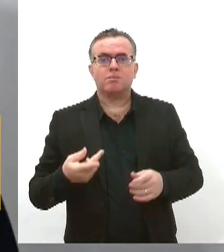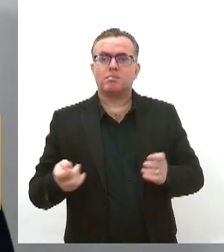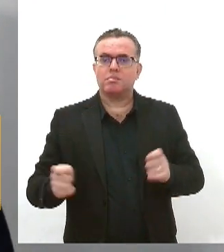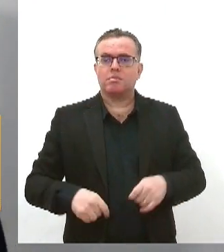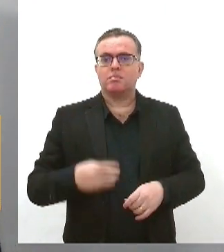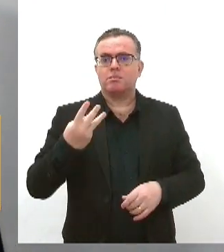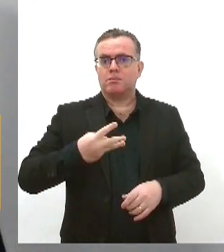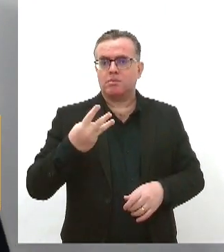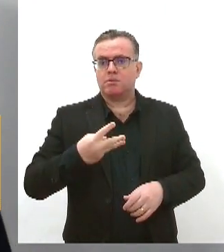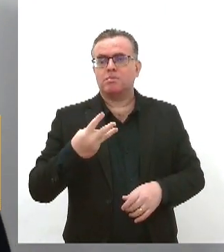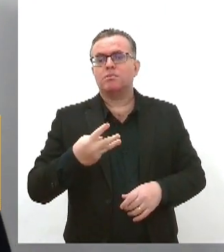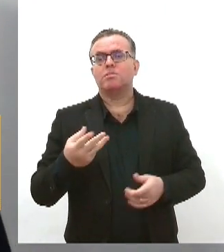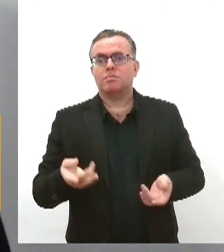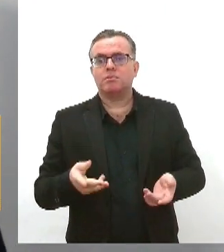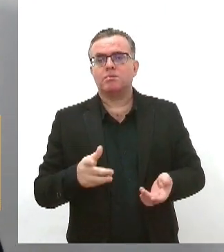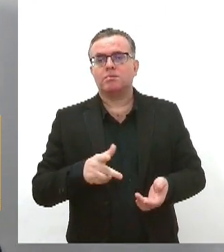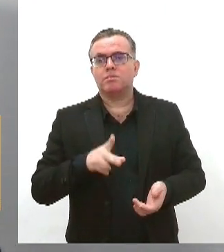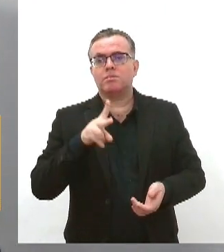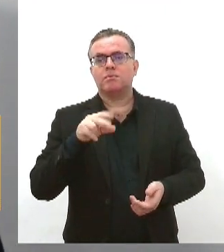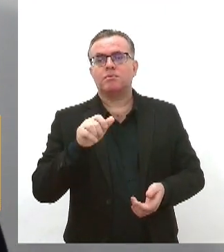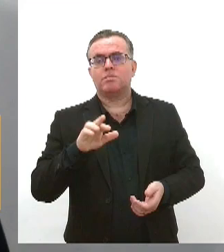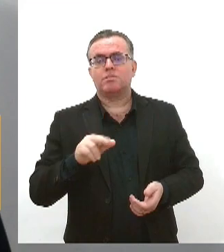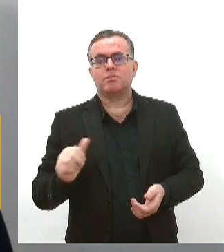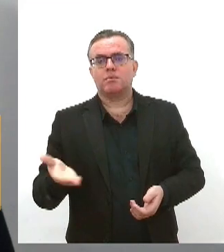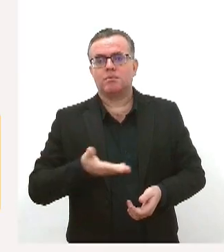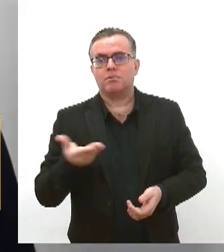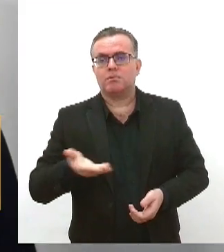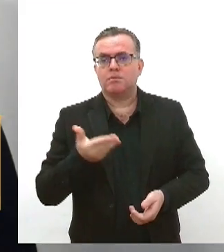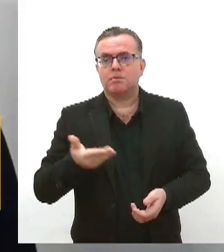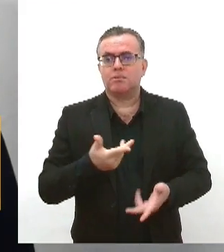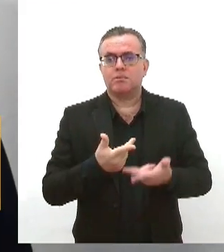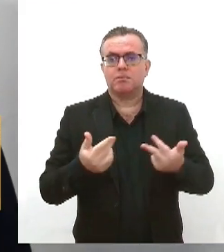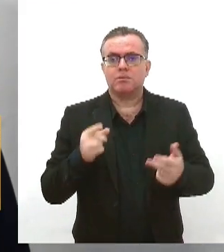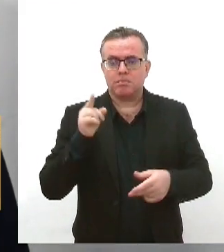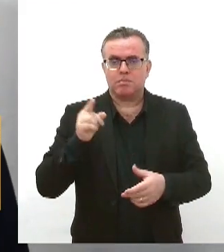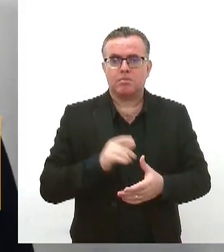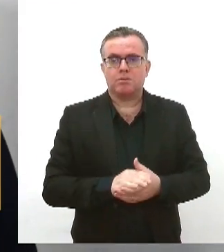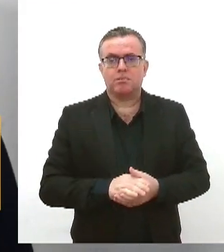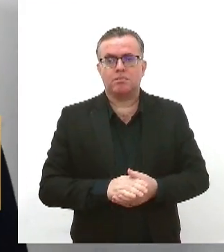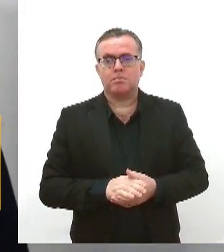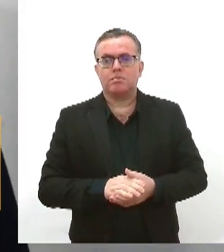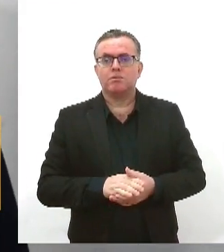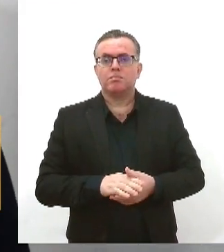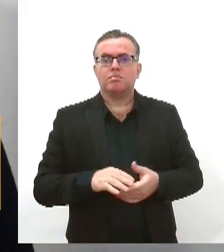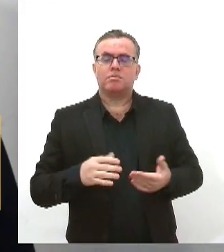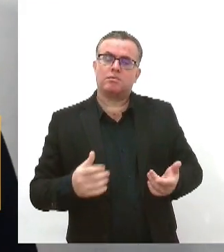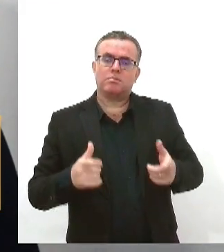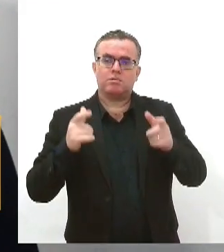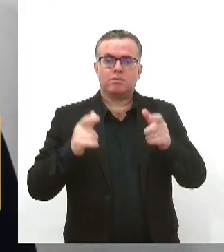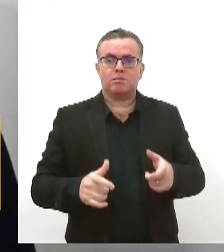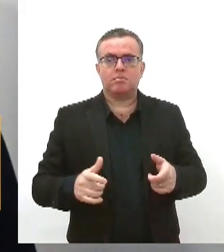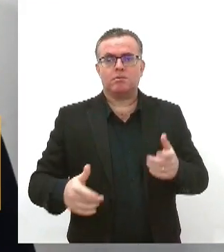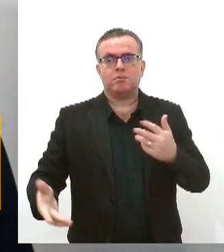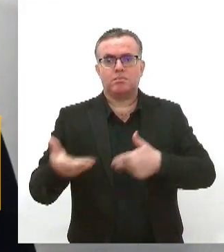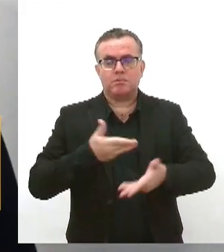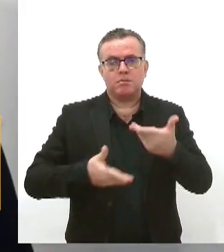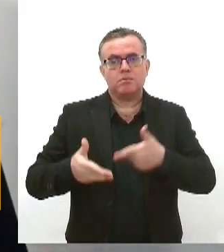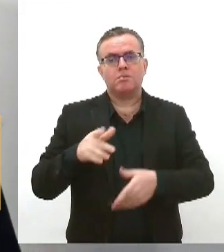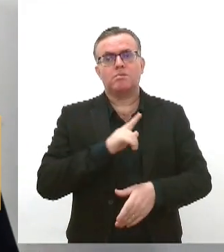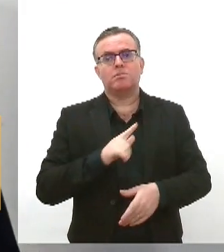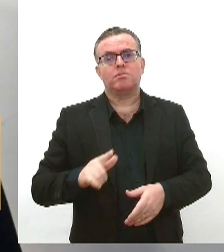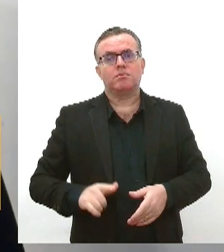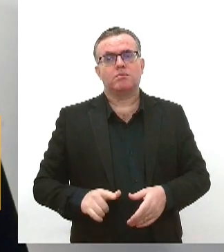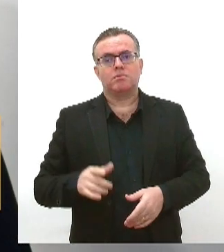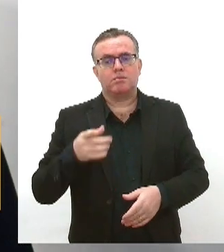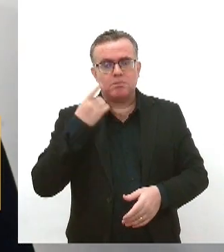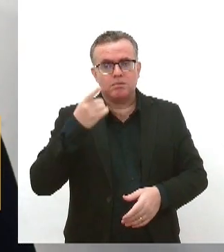dar mais celeridade nas atividades judiciais do nosso município. Nós tivemos na SEDETEC uma parceria entre o governo do estado e o deputado federal Fábio